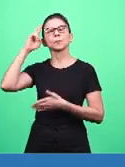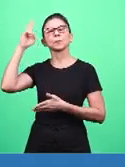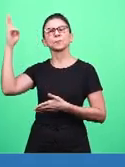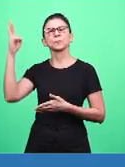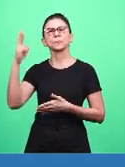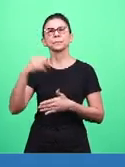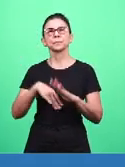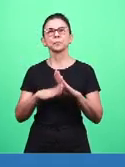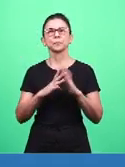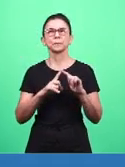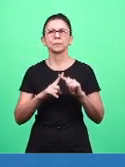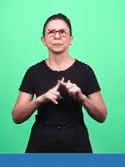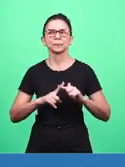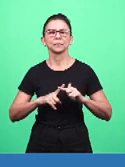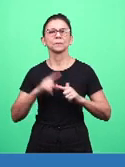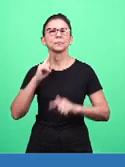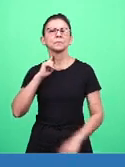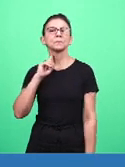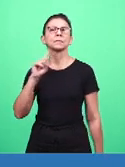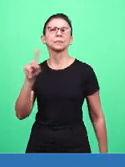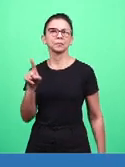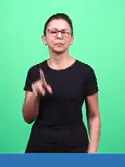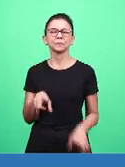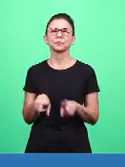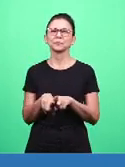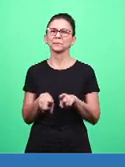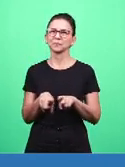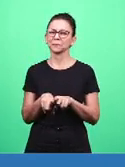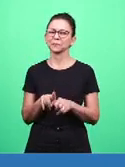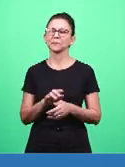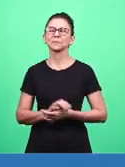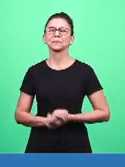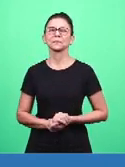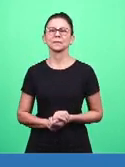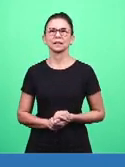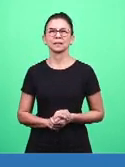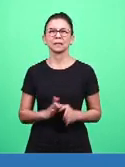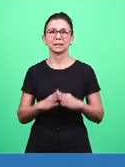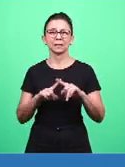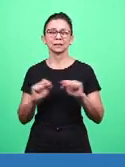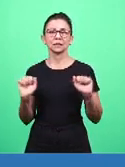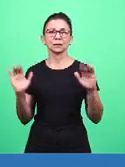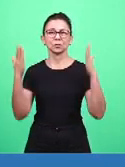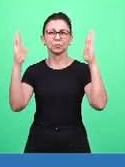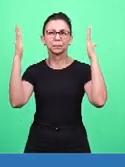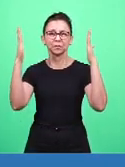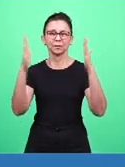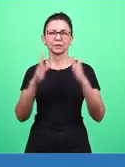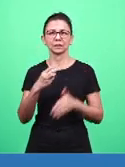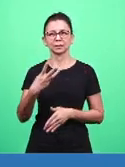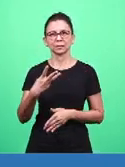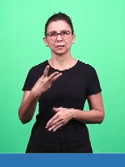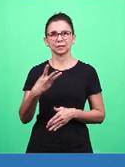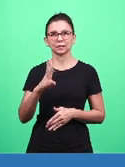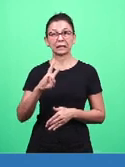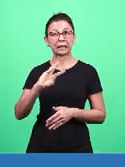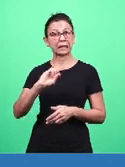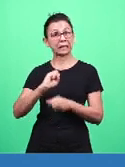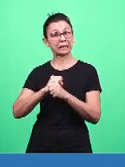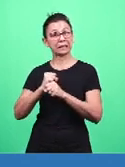229 igrejas da região que estão participando desse seminário. E alguns avisos nós temos a transmitir para os